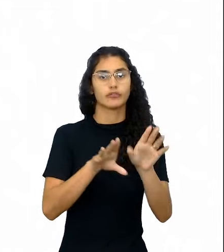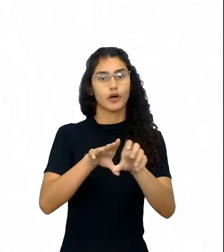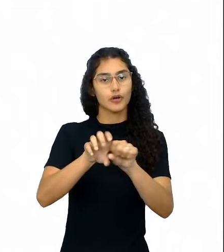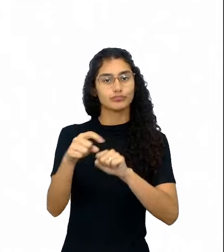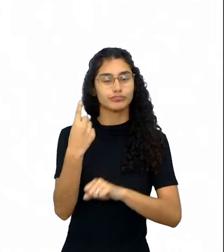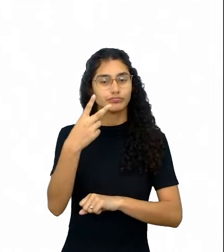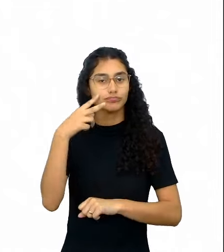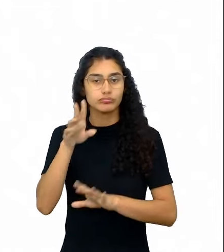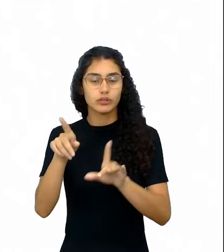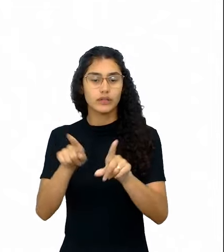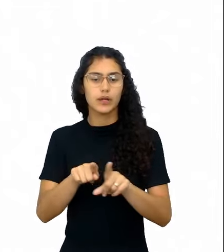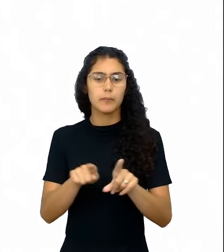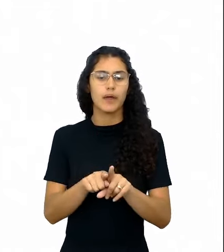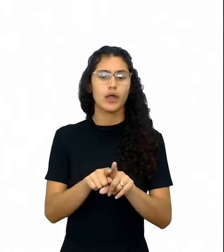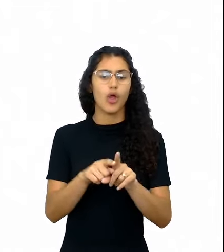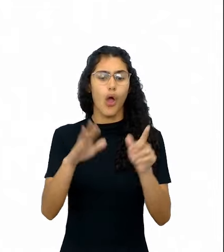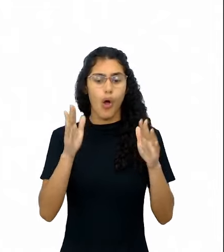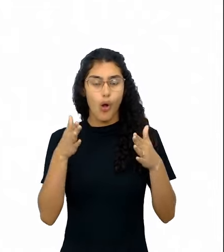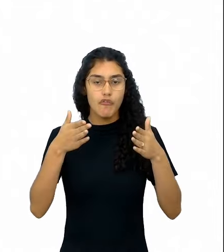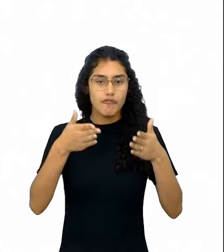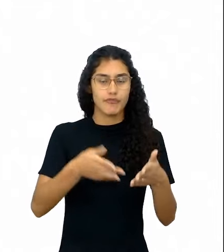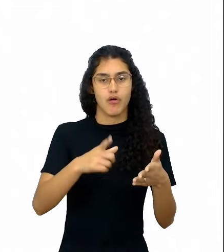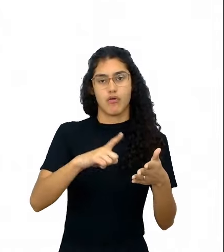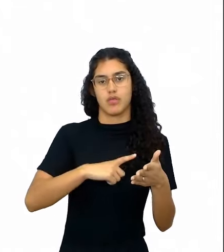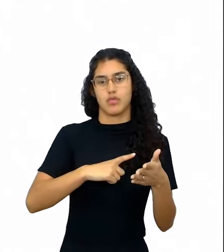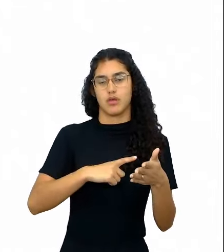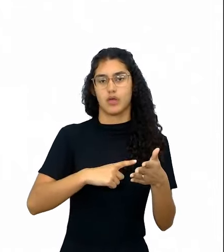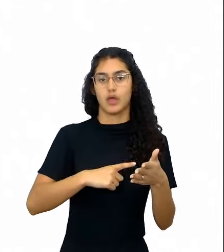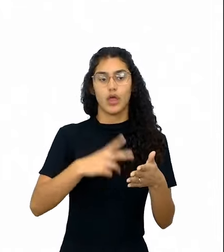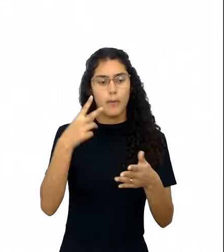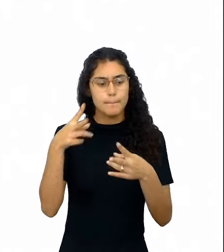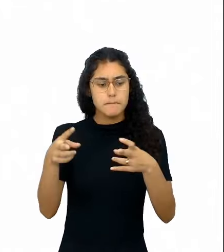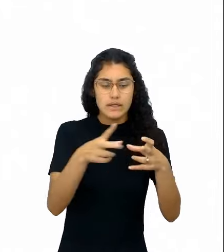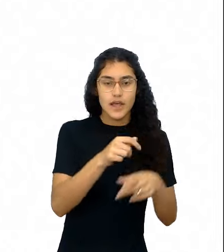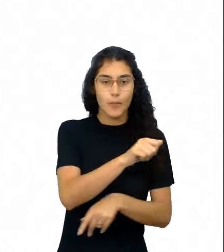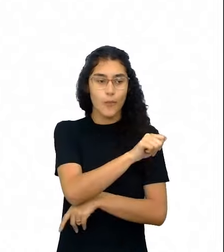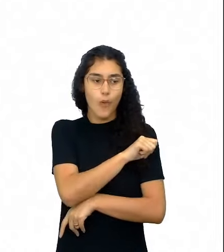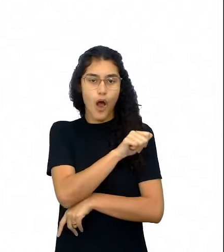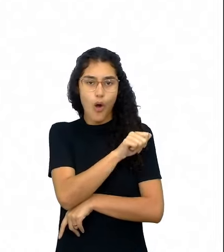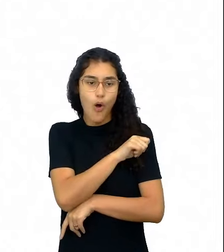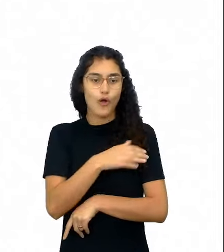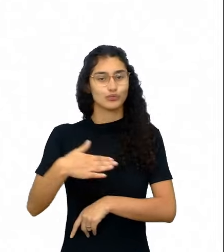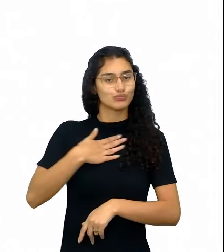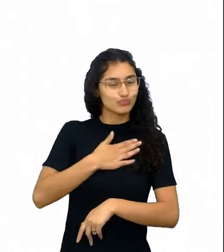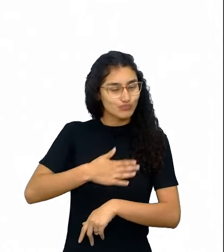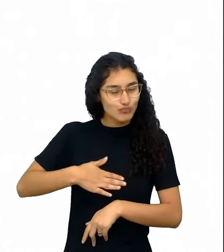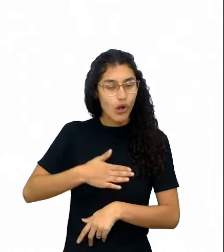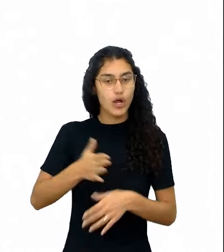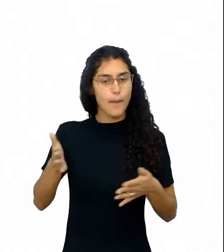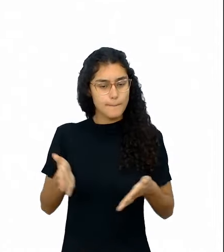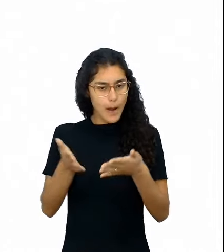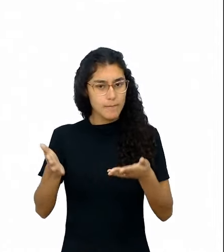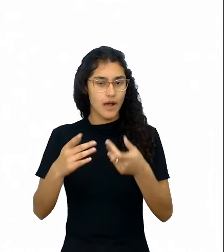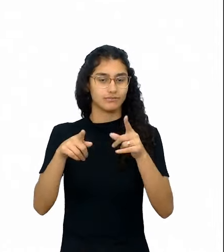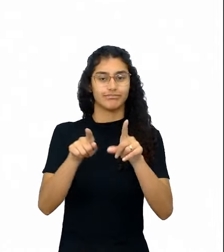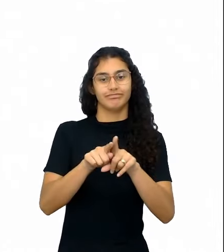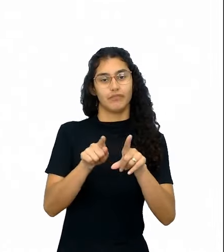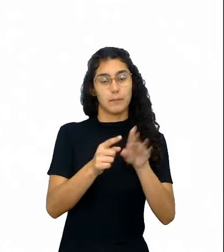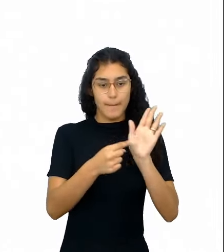vemos que o brilho dos olhos dos nossos alunos quando eles se engajam